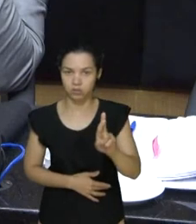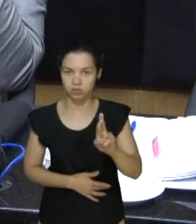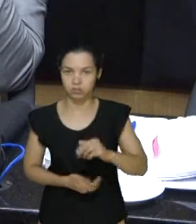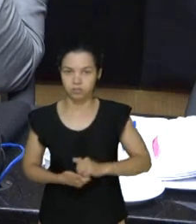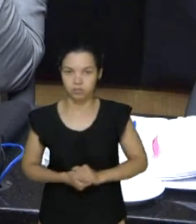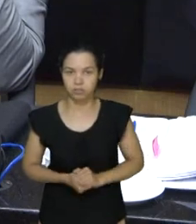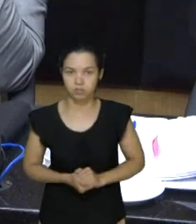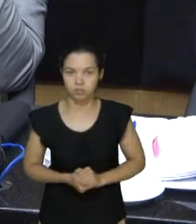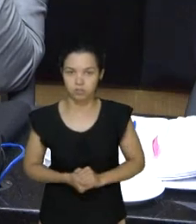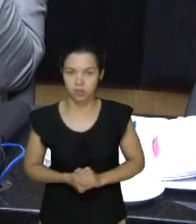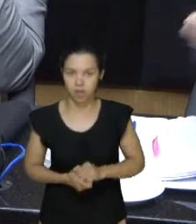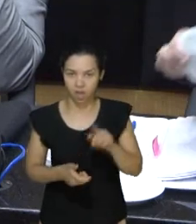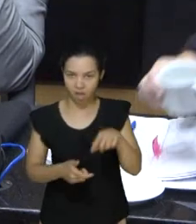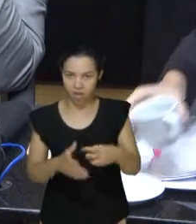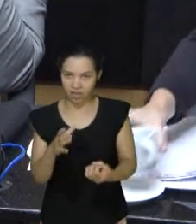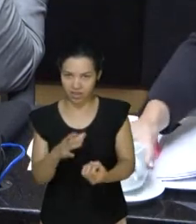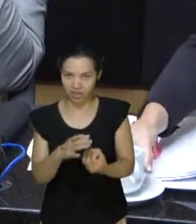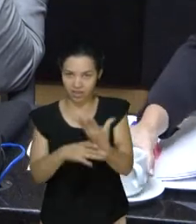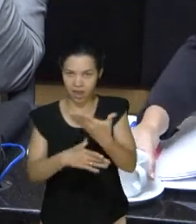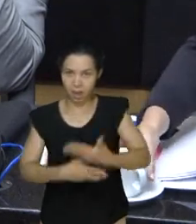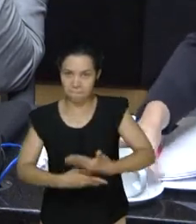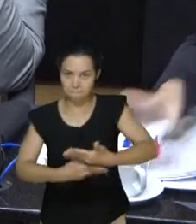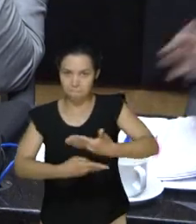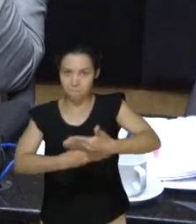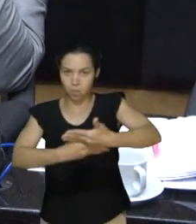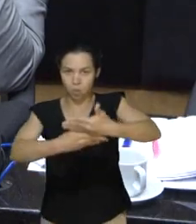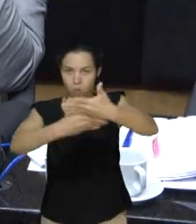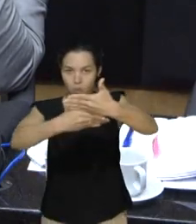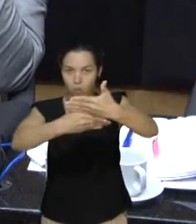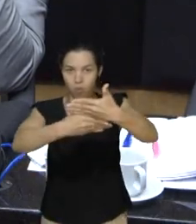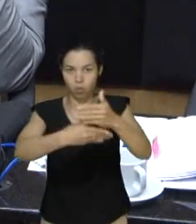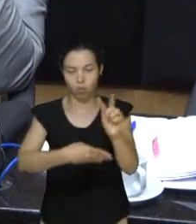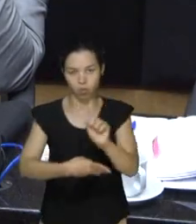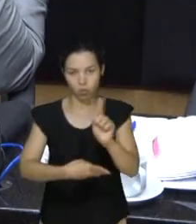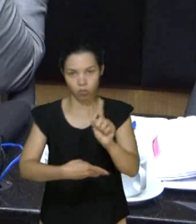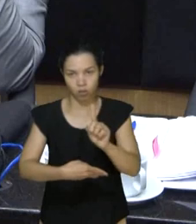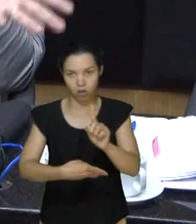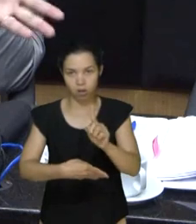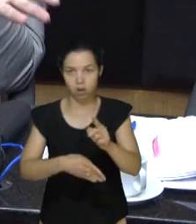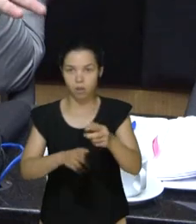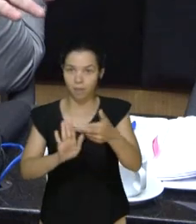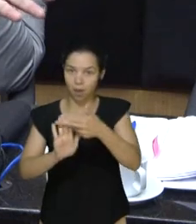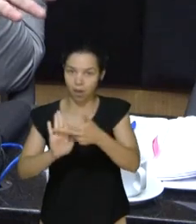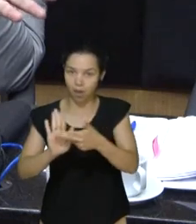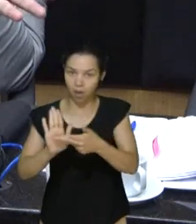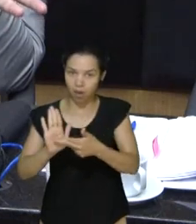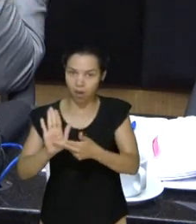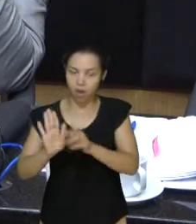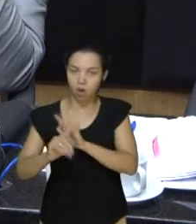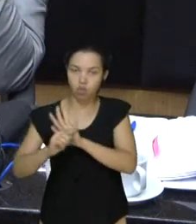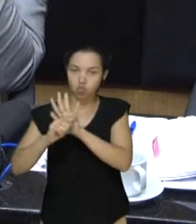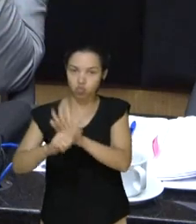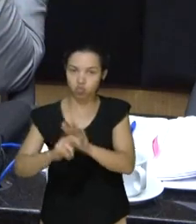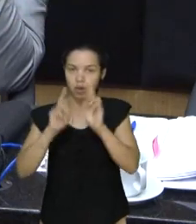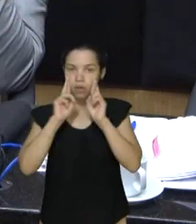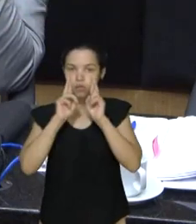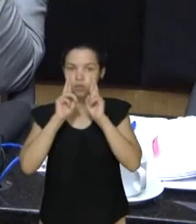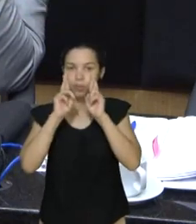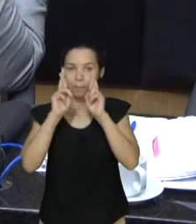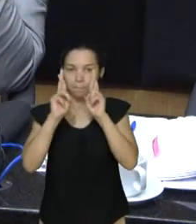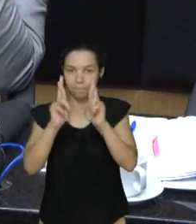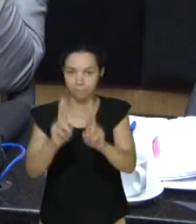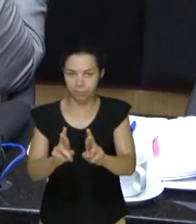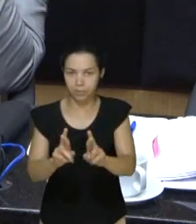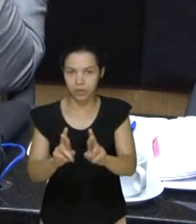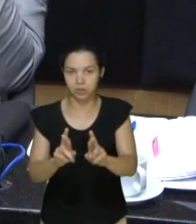é criar muros, mas sim uma regra de respeito. Respeito,